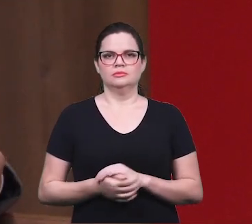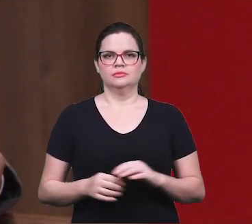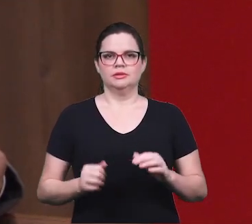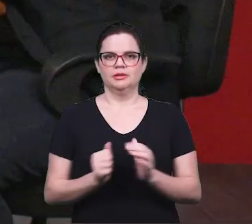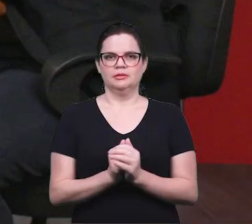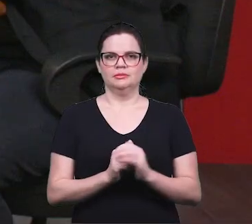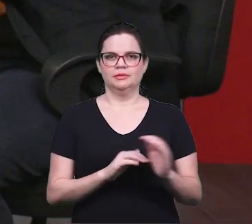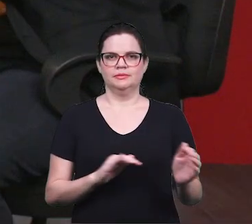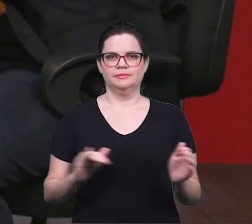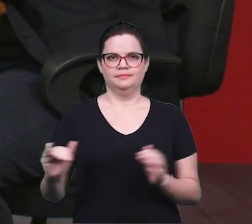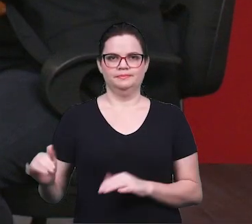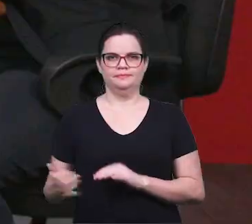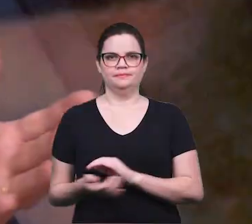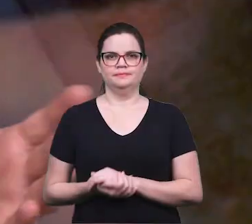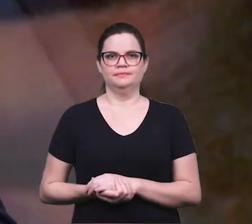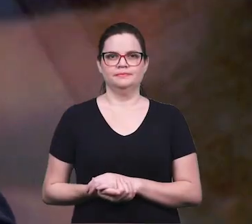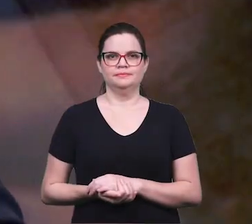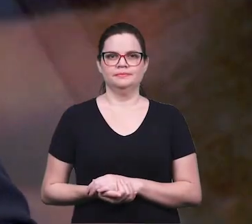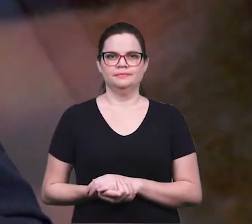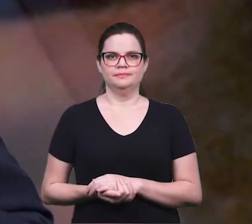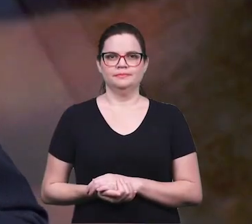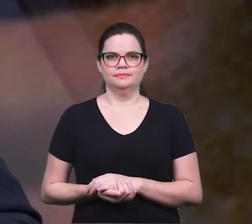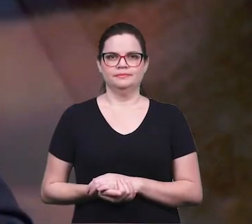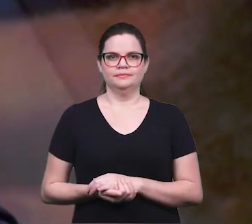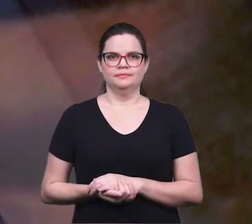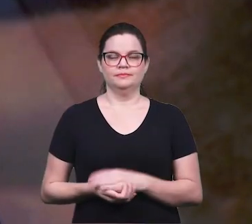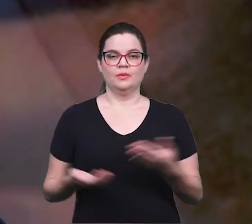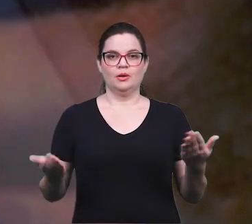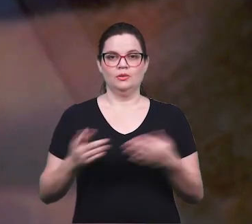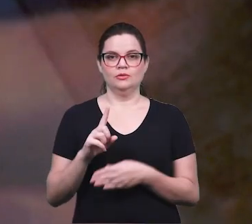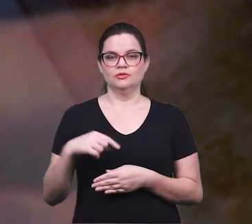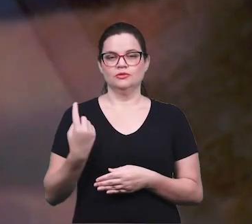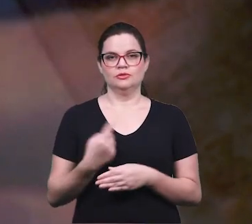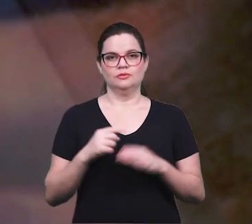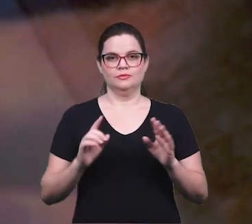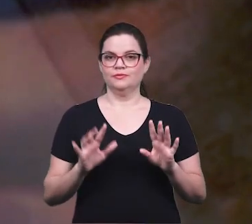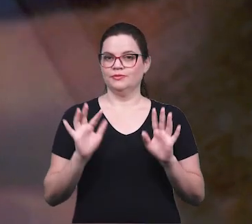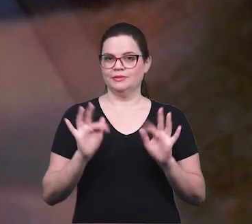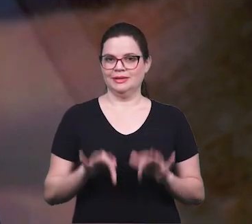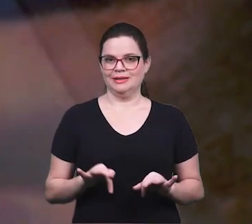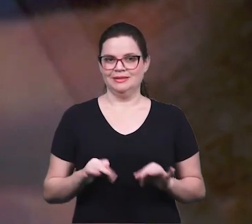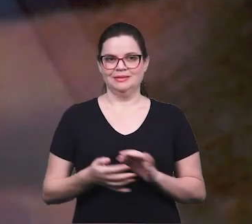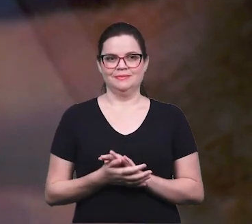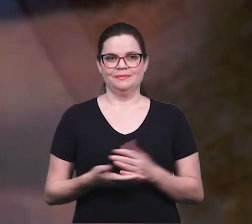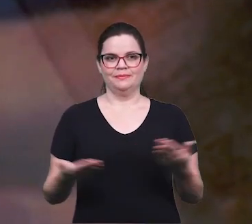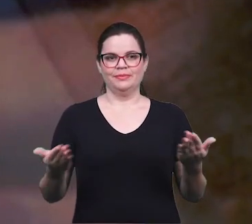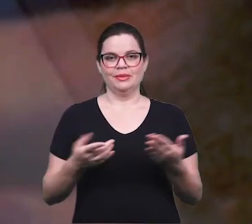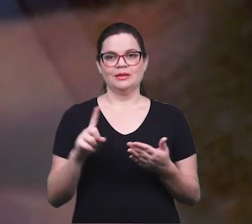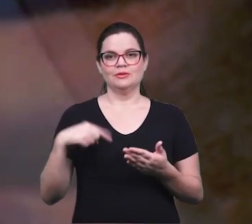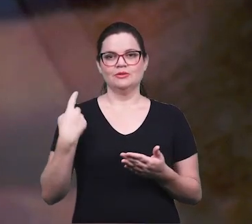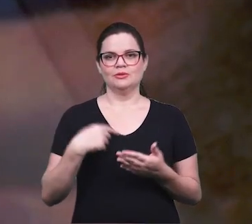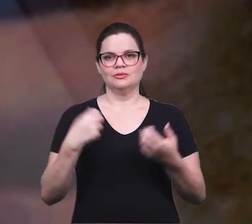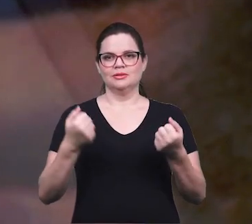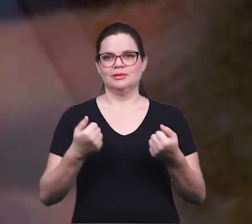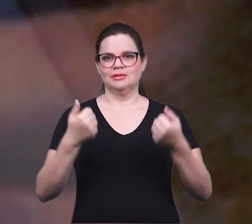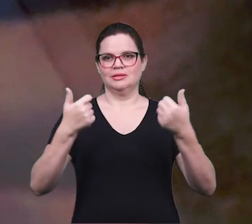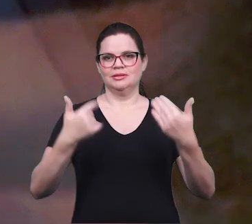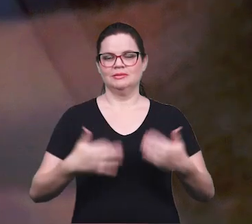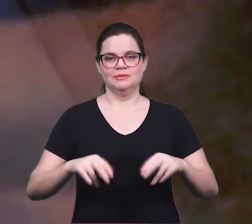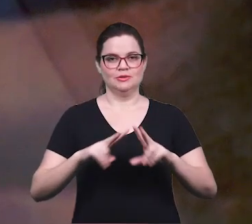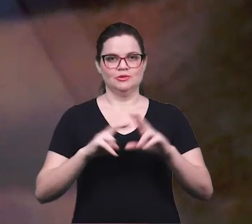Amém. Amém. Bom, hoje nós vamos ficar por aqui. Hoje nós nos preocupamos mais com